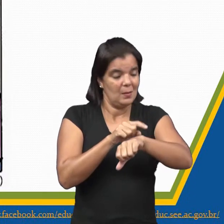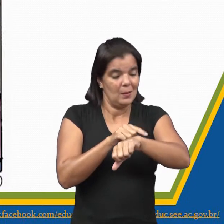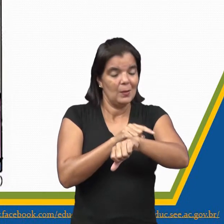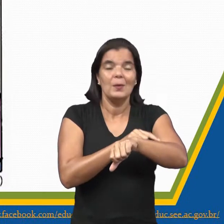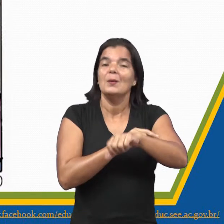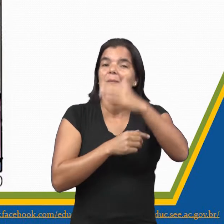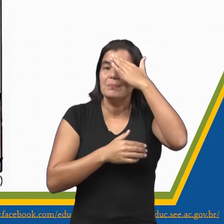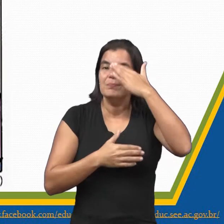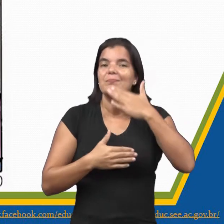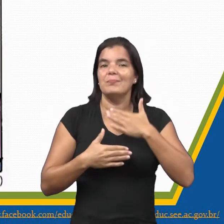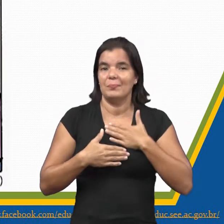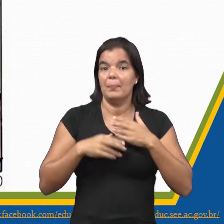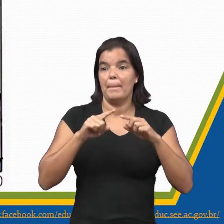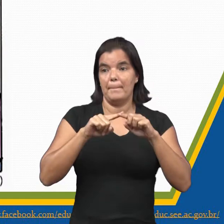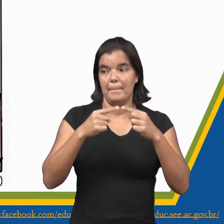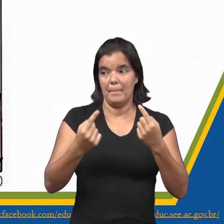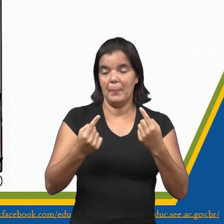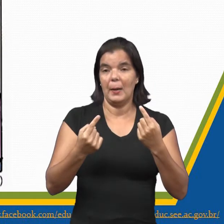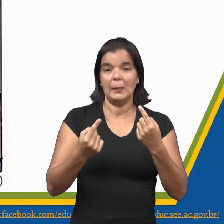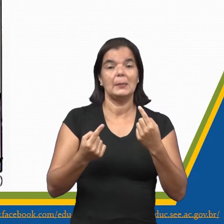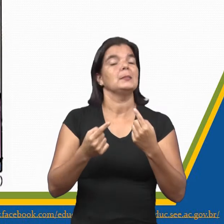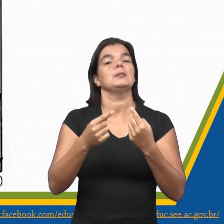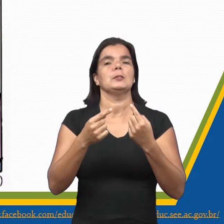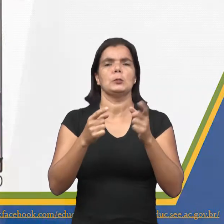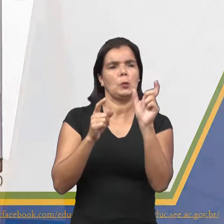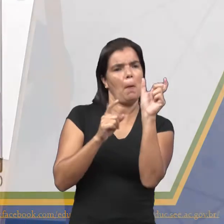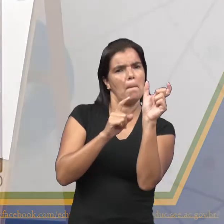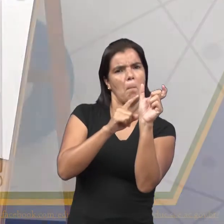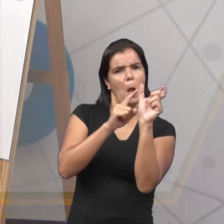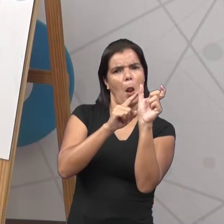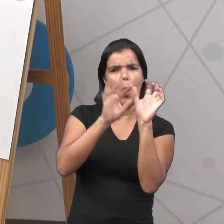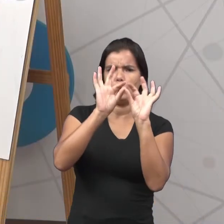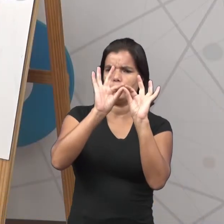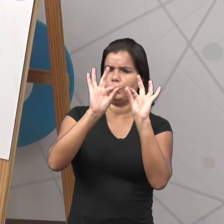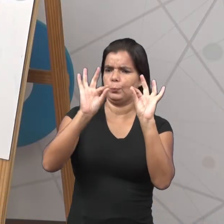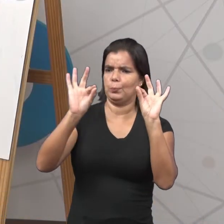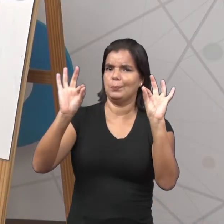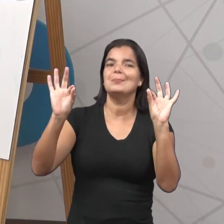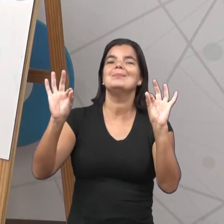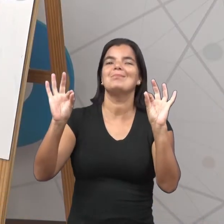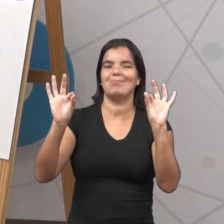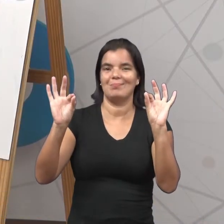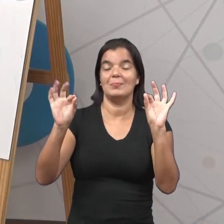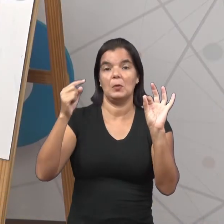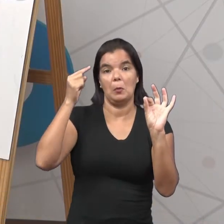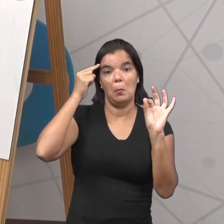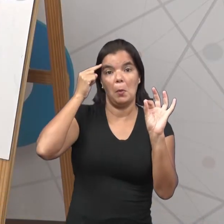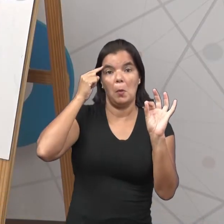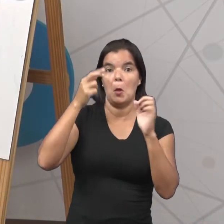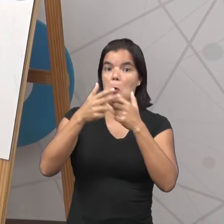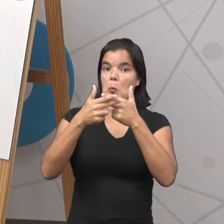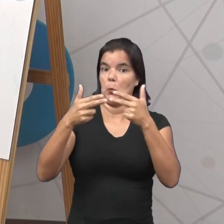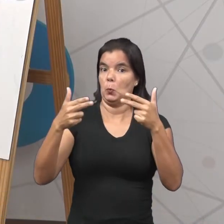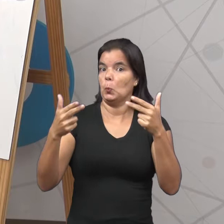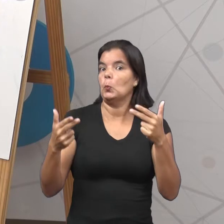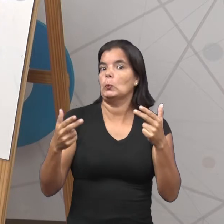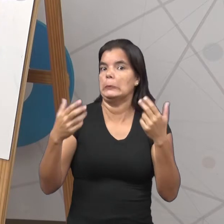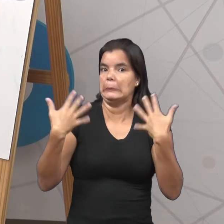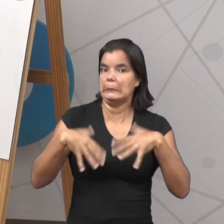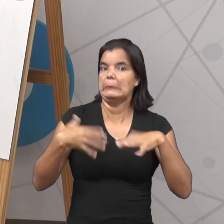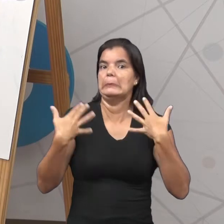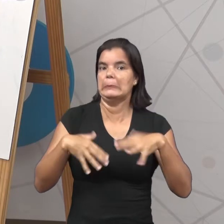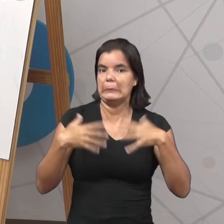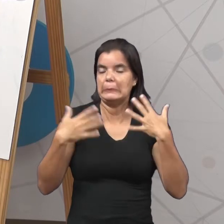pele, tá? Mas aquele termo tão comprido que ele usou do primeiro quadrinho, a gente pensa até que é uma coisa bem, muito séria,